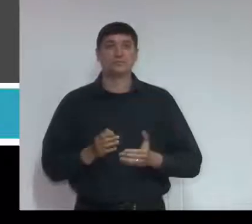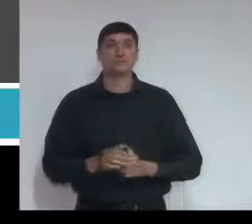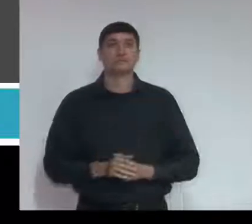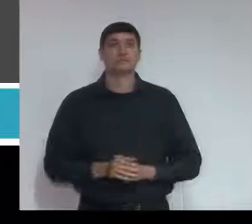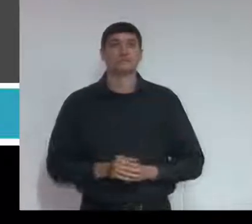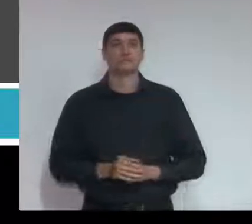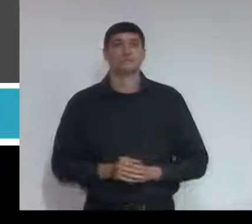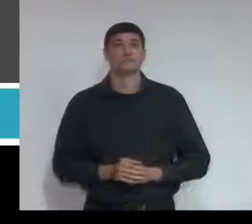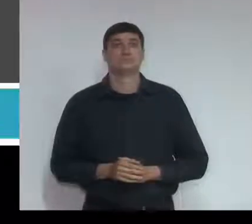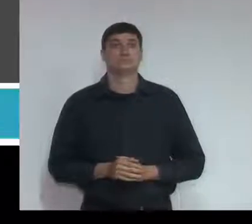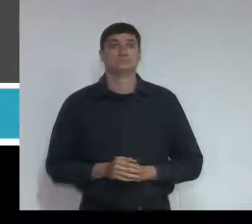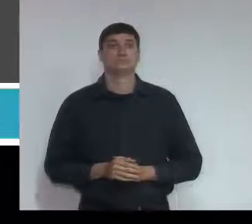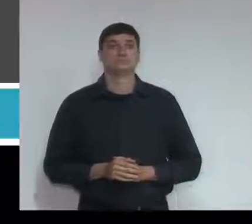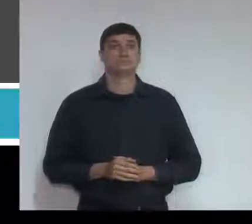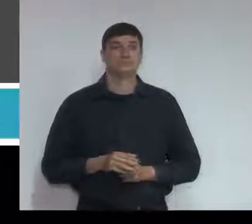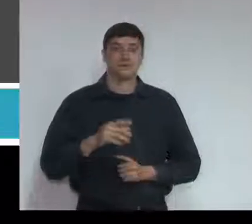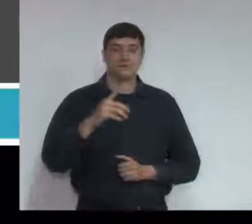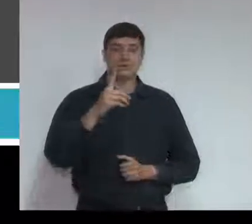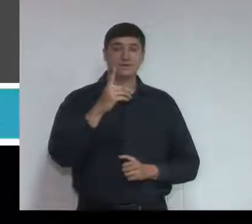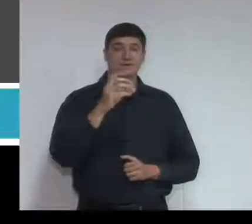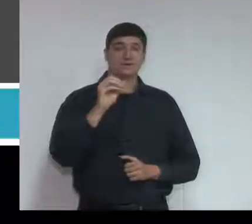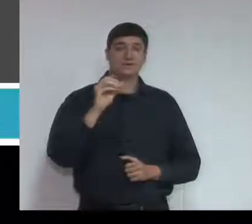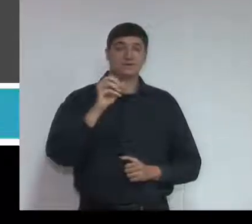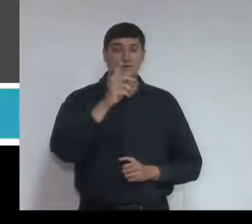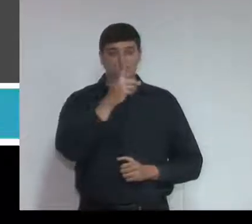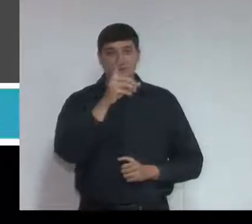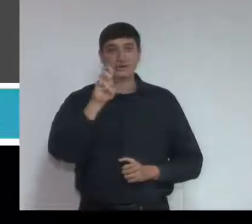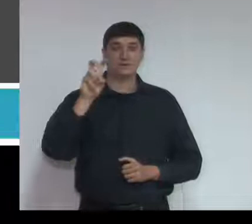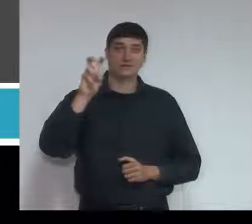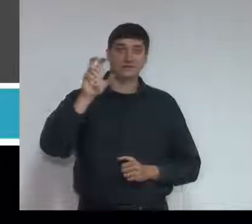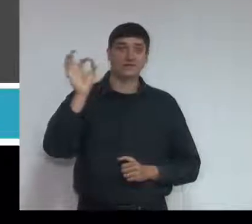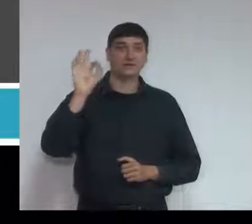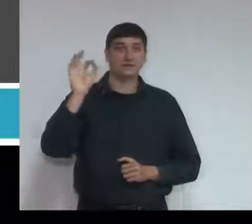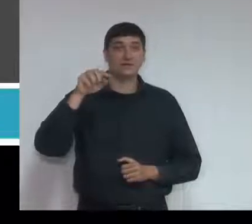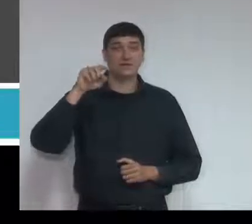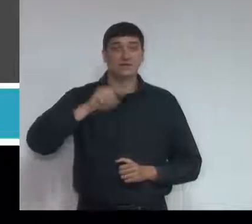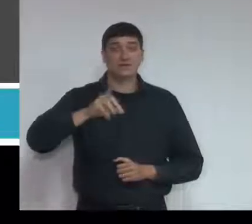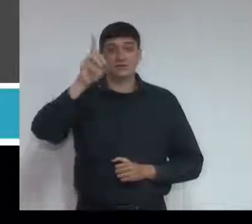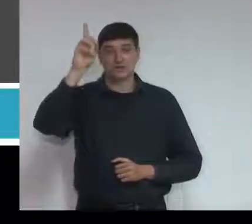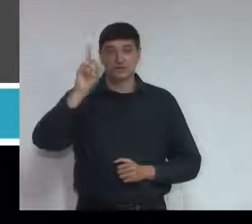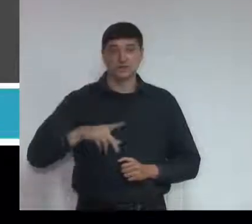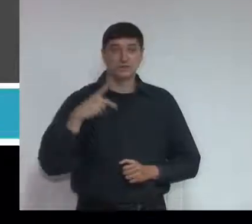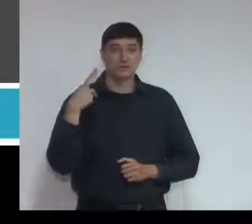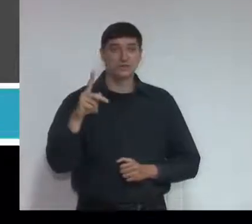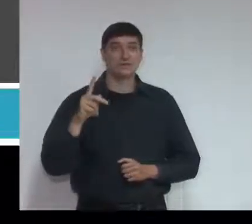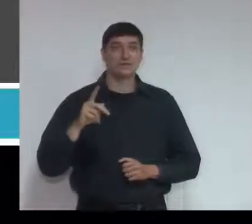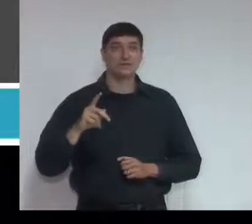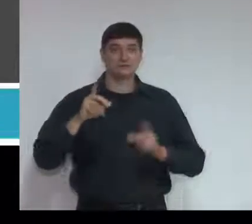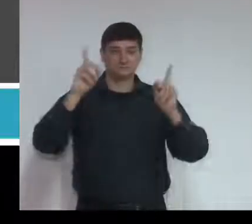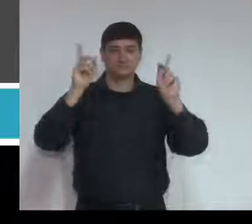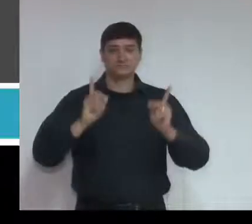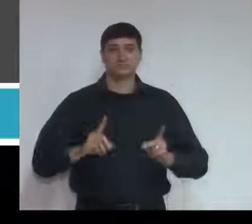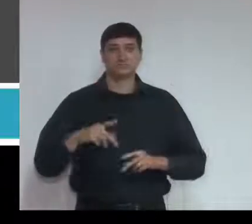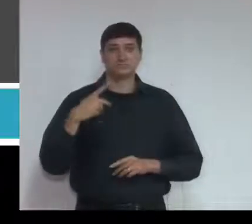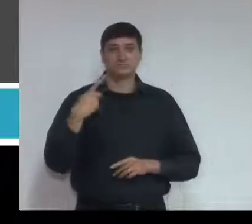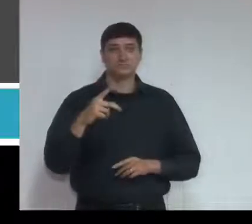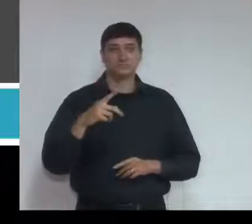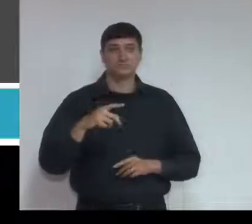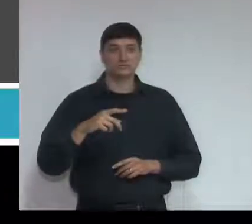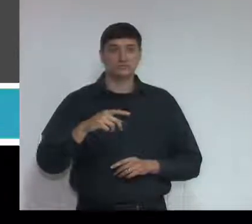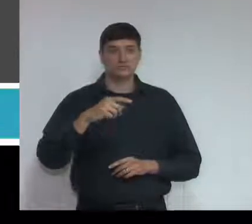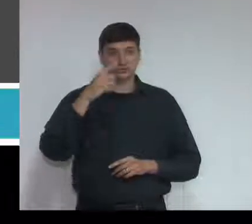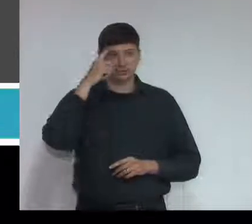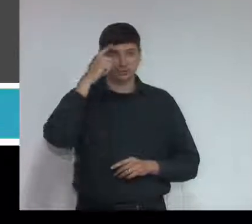o convite para a 15ª Semana Municipal dos Direitos da Pessoa com Deficiência. Ele ocorrerá do